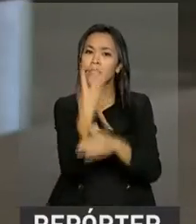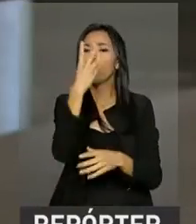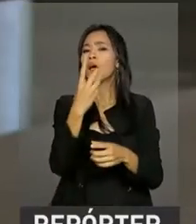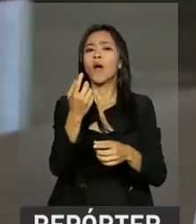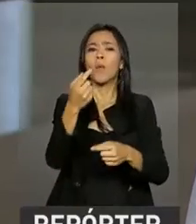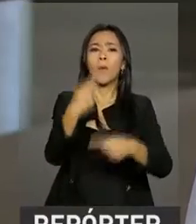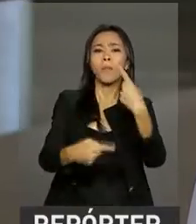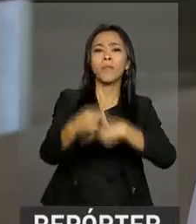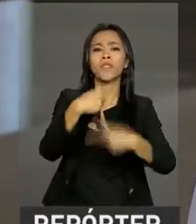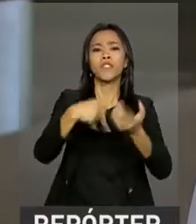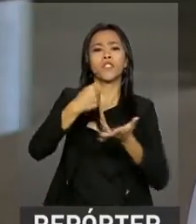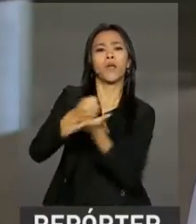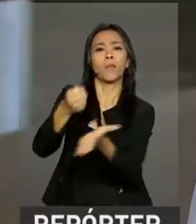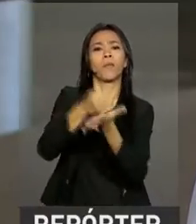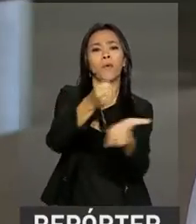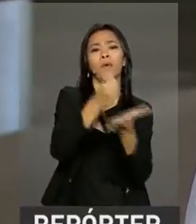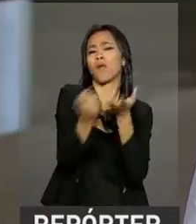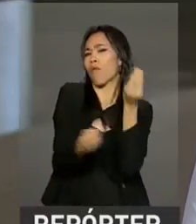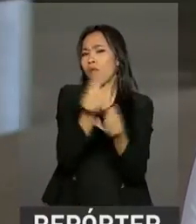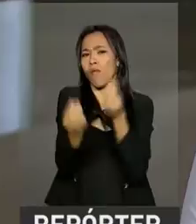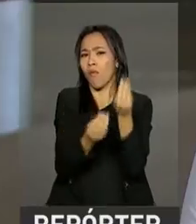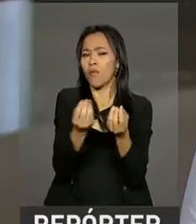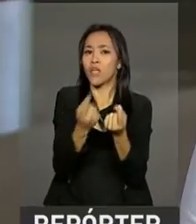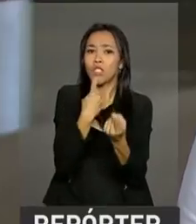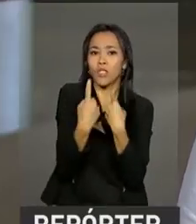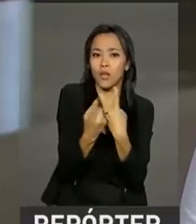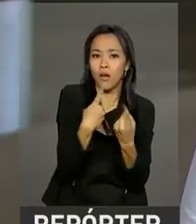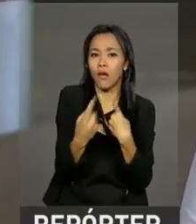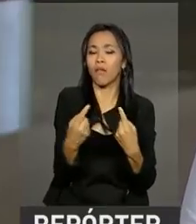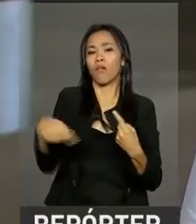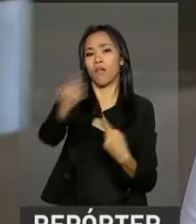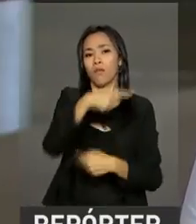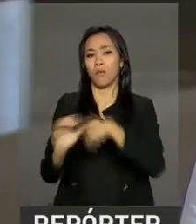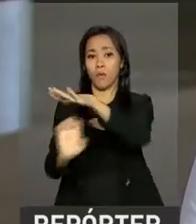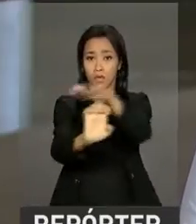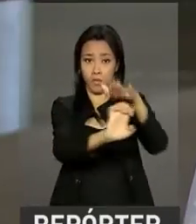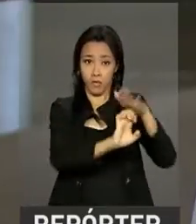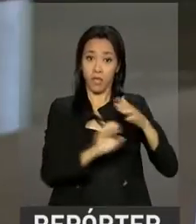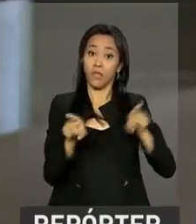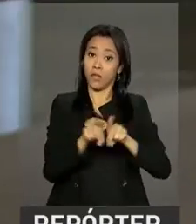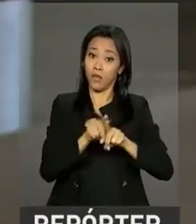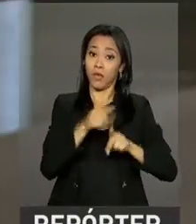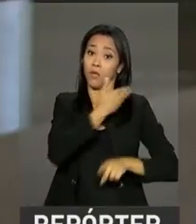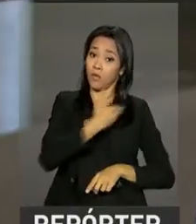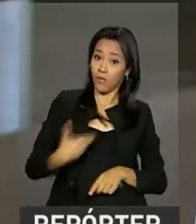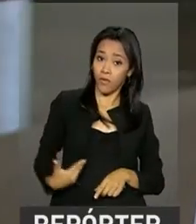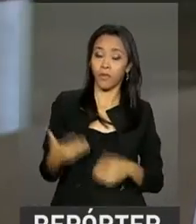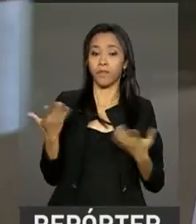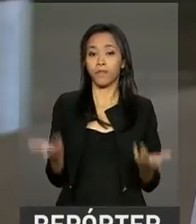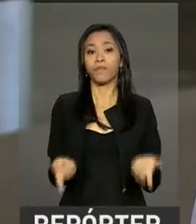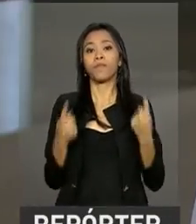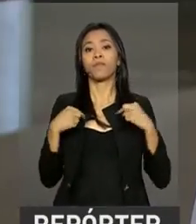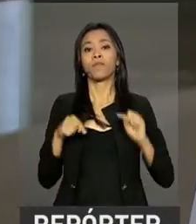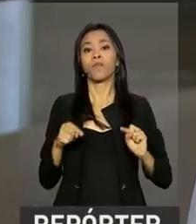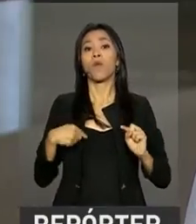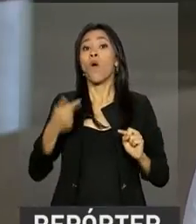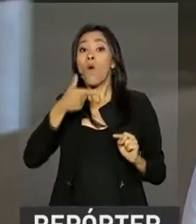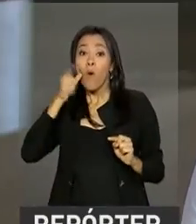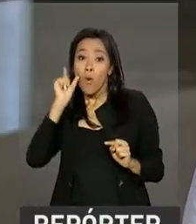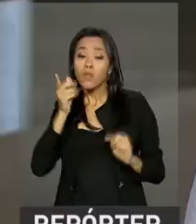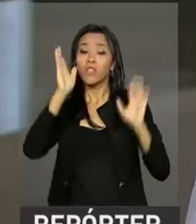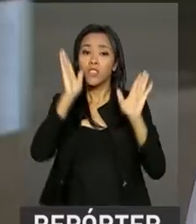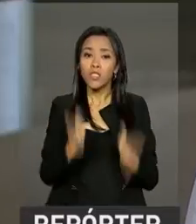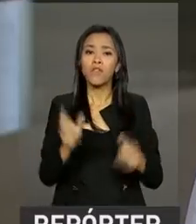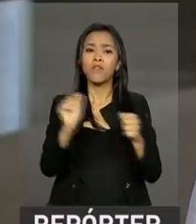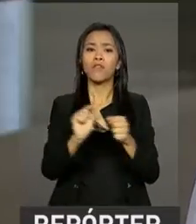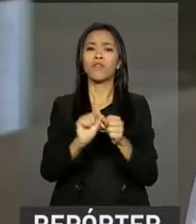à inovação por meio do diálogo entre a iniciativa privada e o setor público. E ontem, Leandro, foi realizado o leilão de concessão